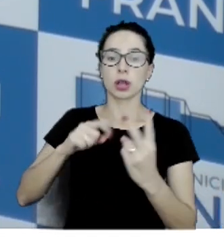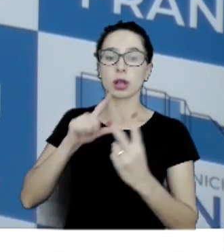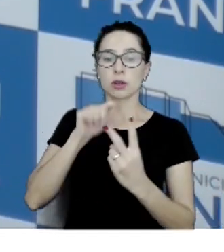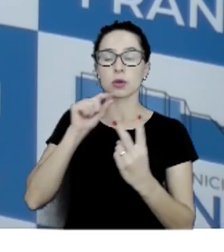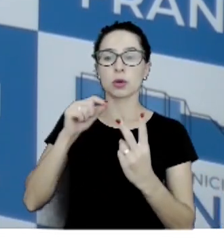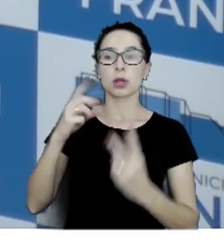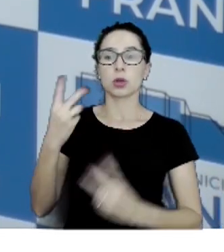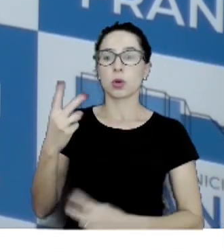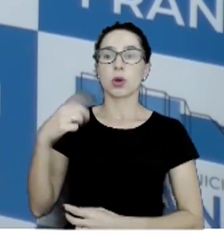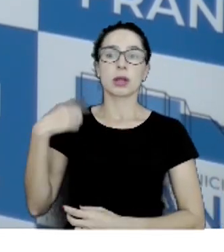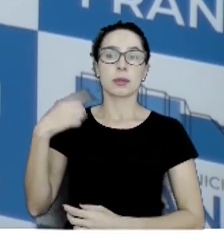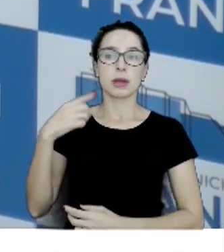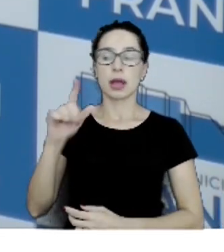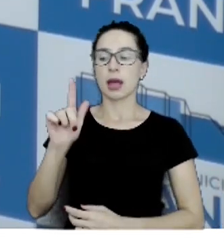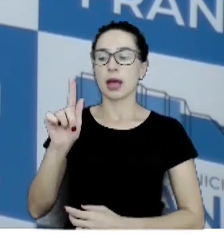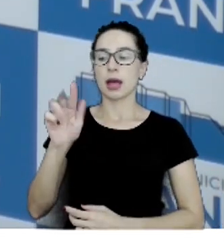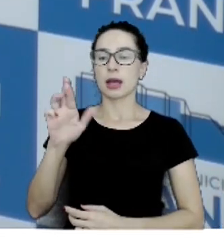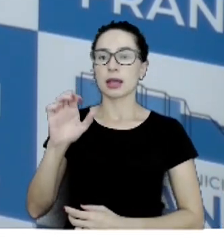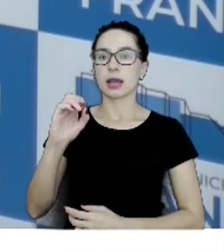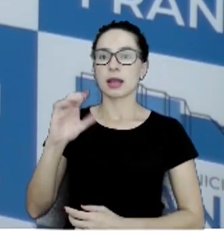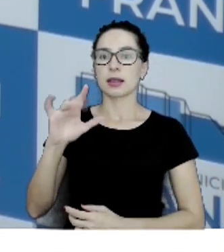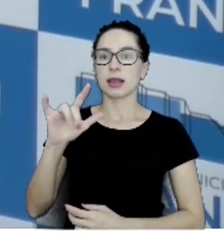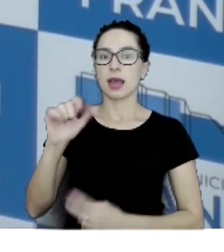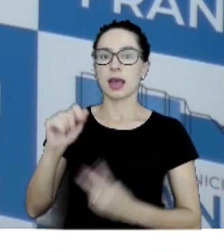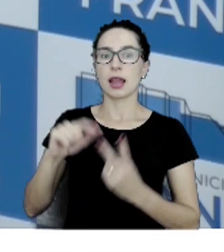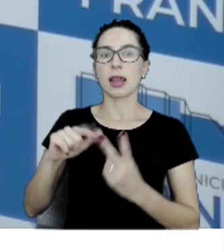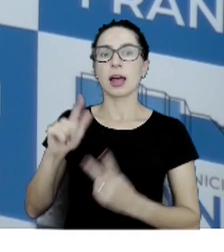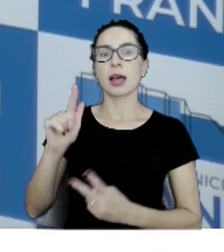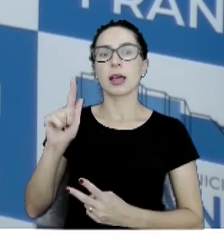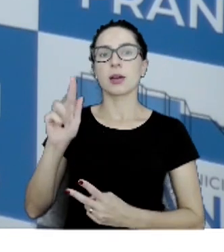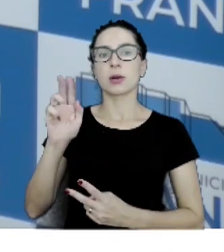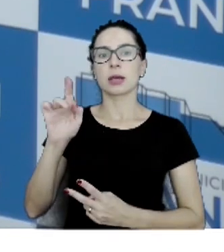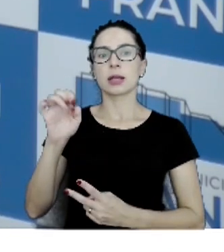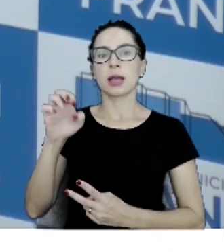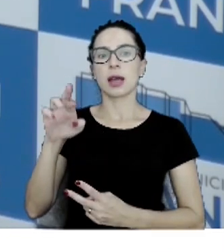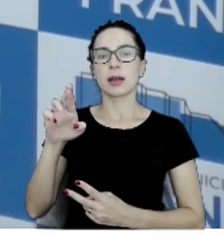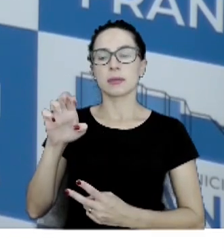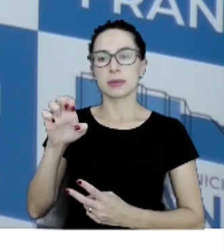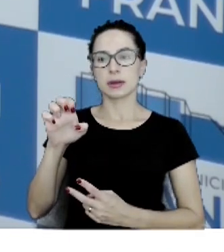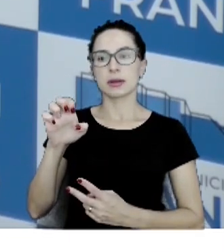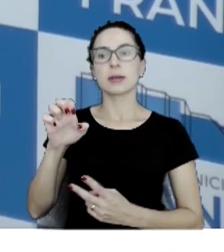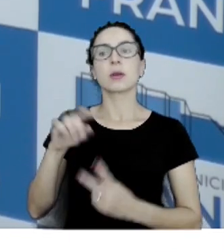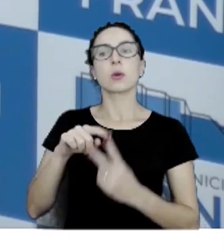delegada Graciela, o Guilherme Cortez. Espero também que ele se